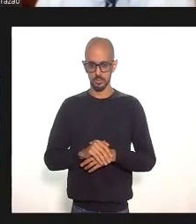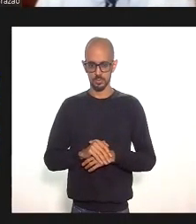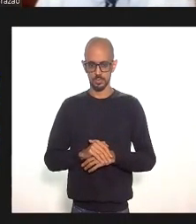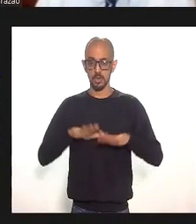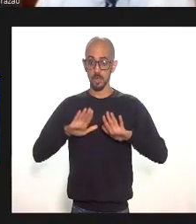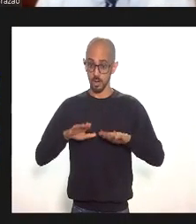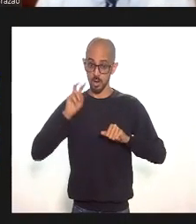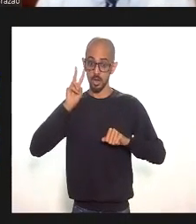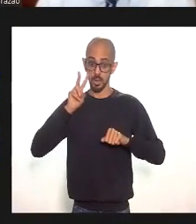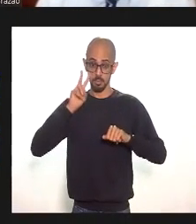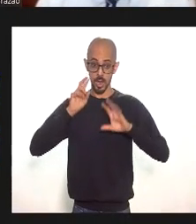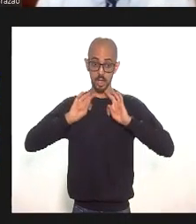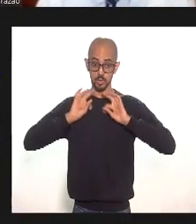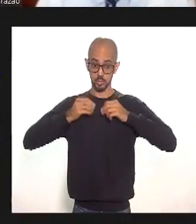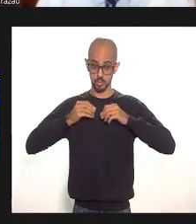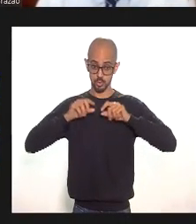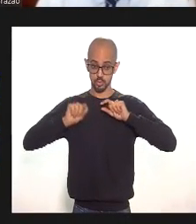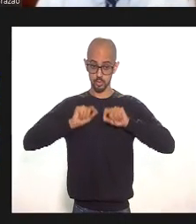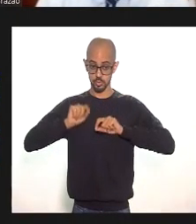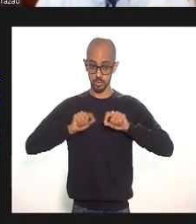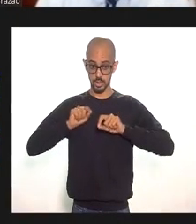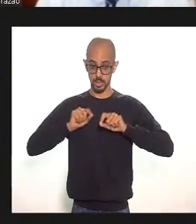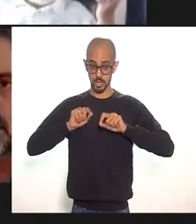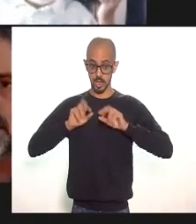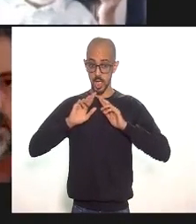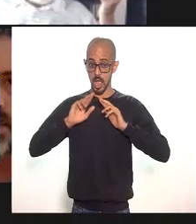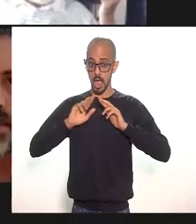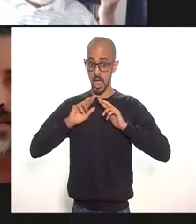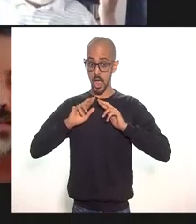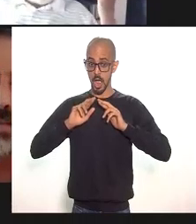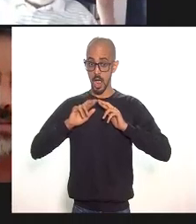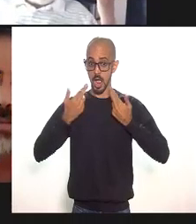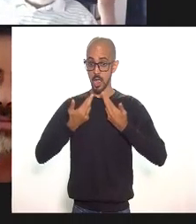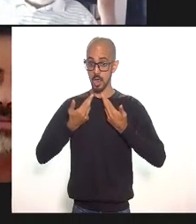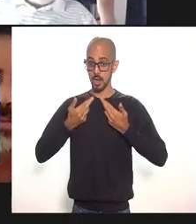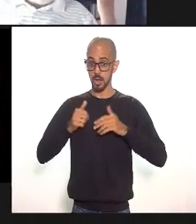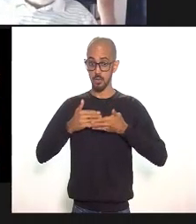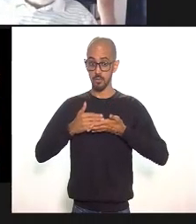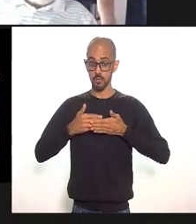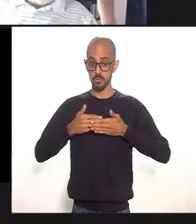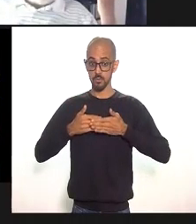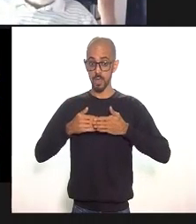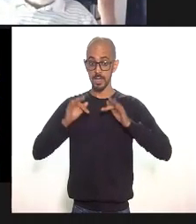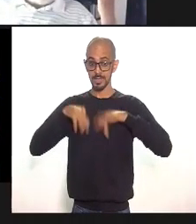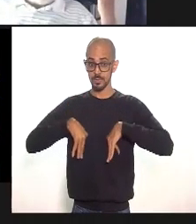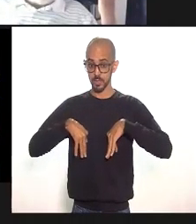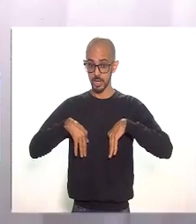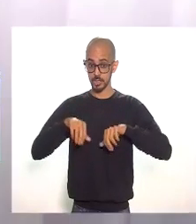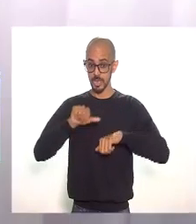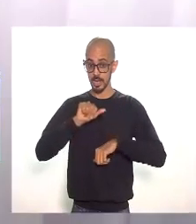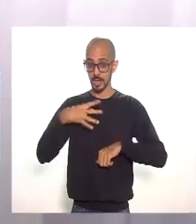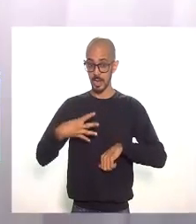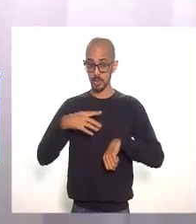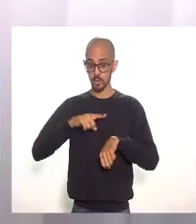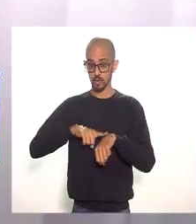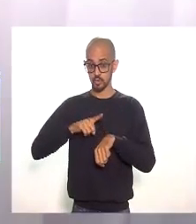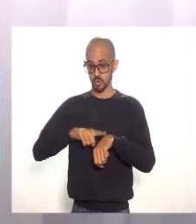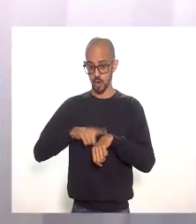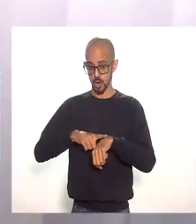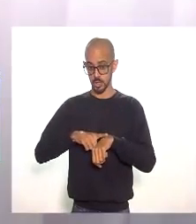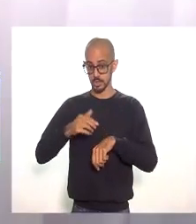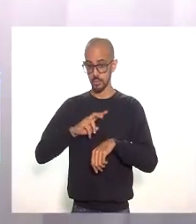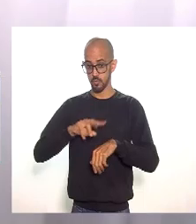lembrando a todos que a sessão se encerrará às 14 horas e dará início às 14 horas o expediente final, que